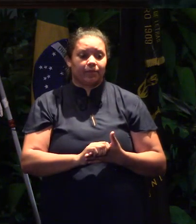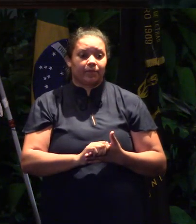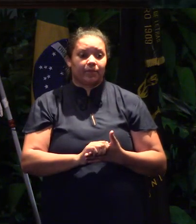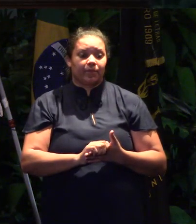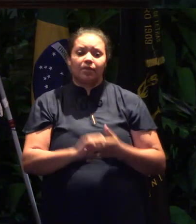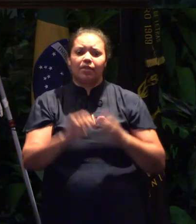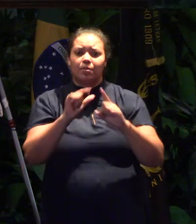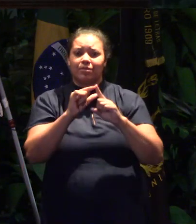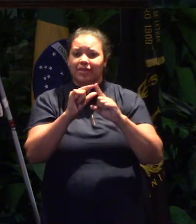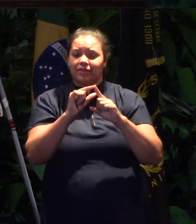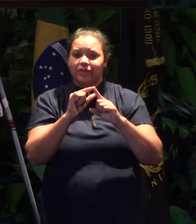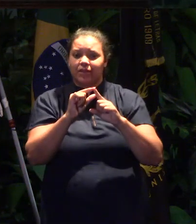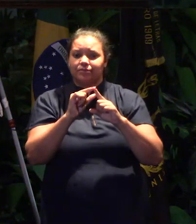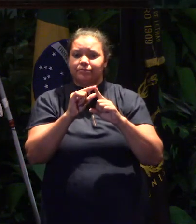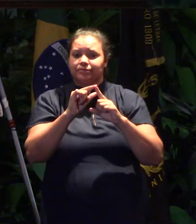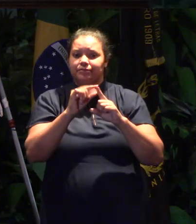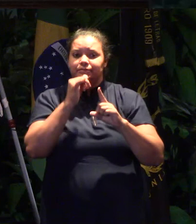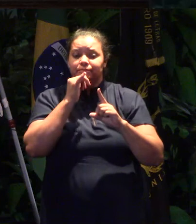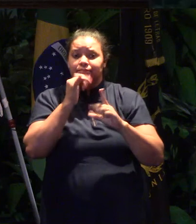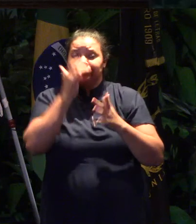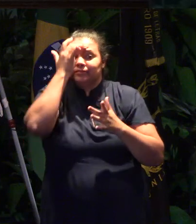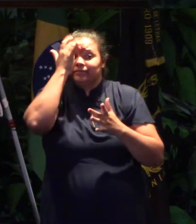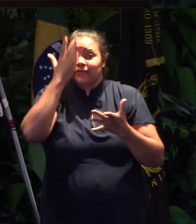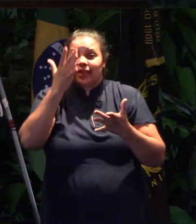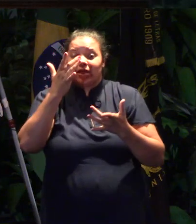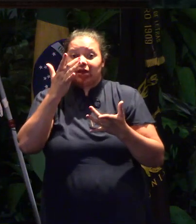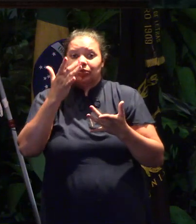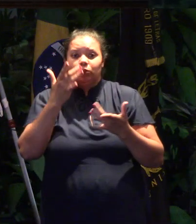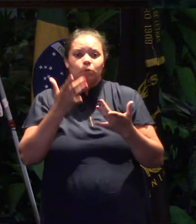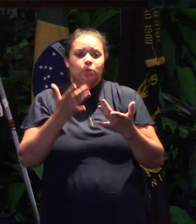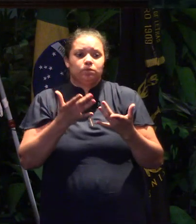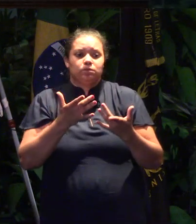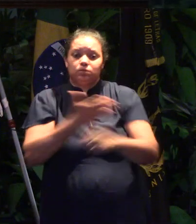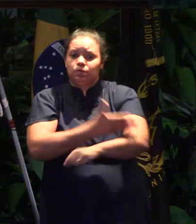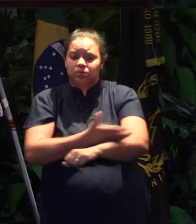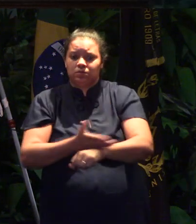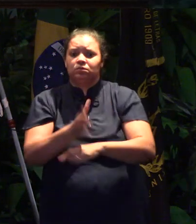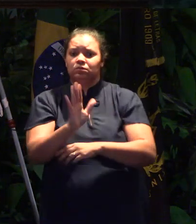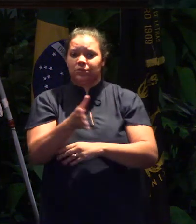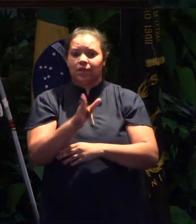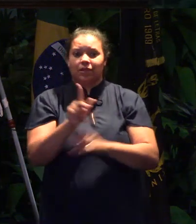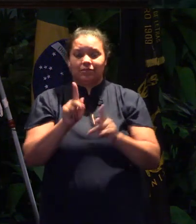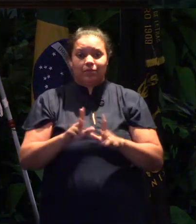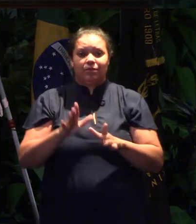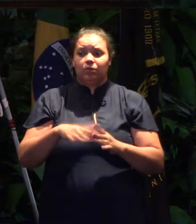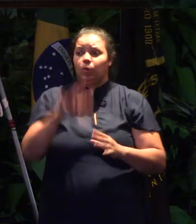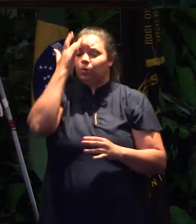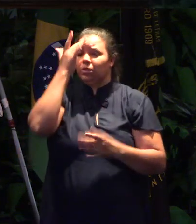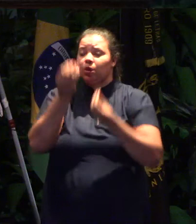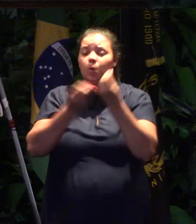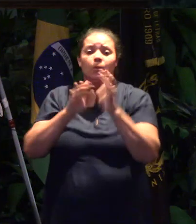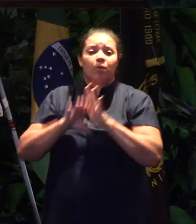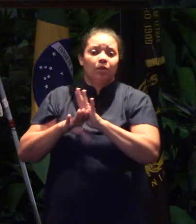é essa palavra, com desinibição, é fácil chegar em qualquer pessoa. Né? A pessoa, às vezes, fala, não sei como que eu